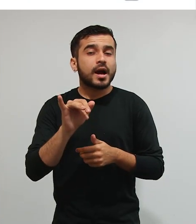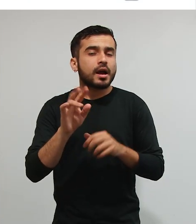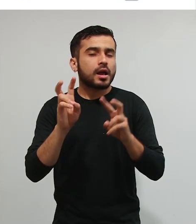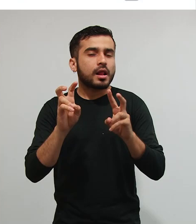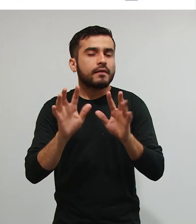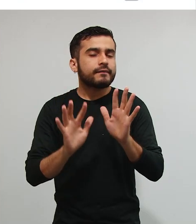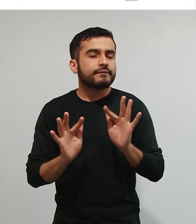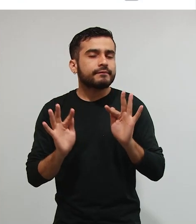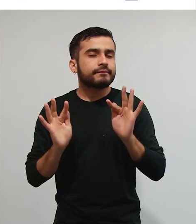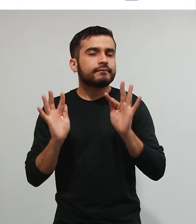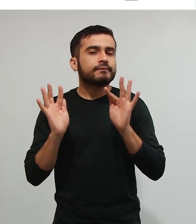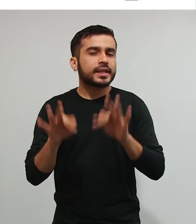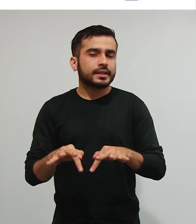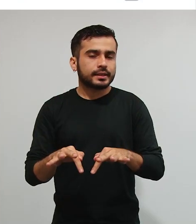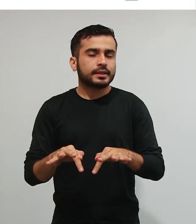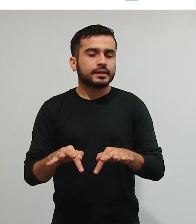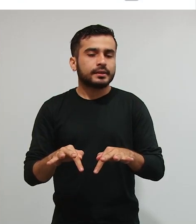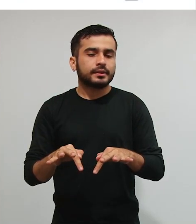finaliza